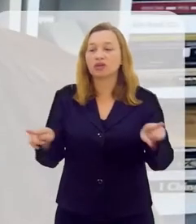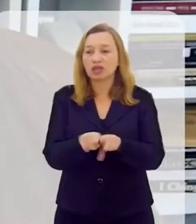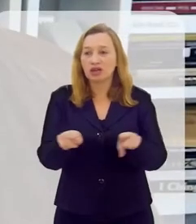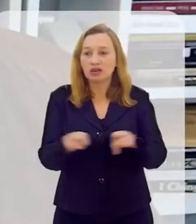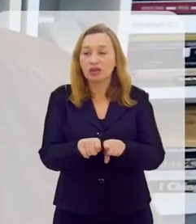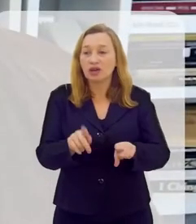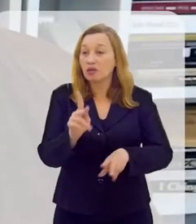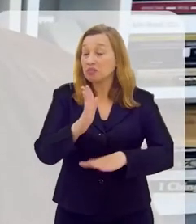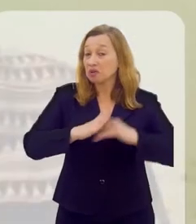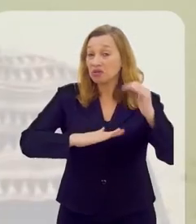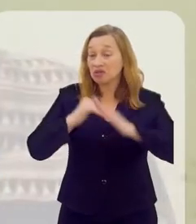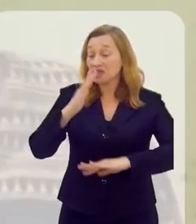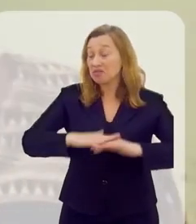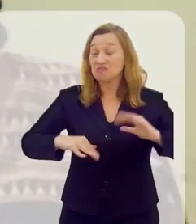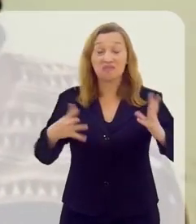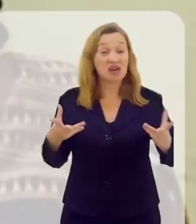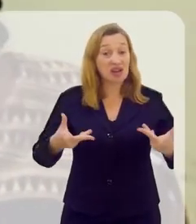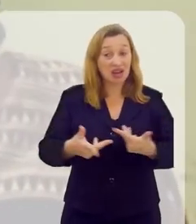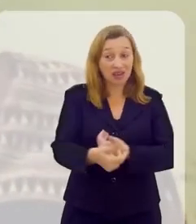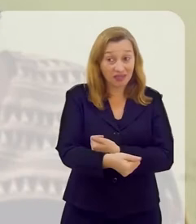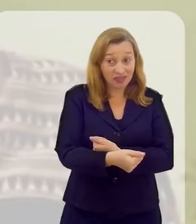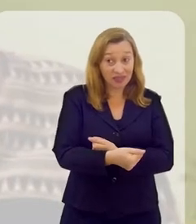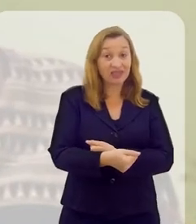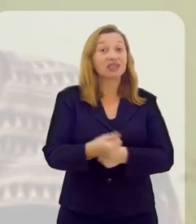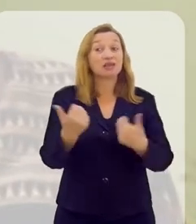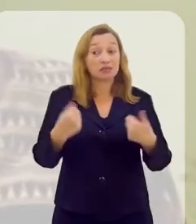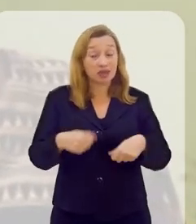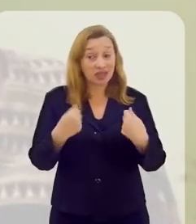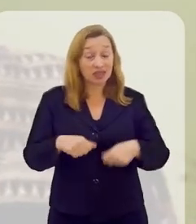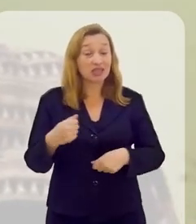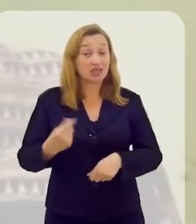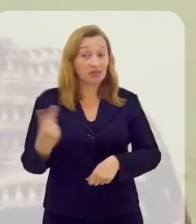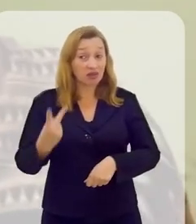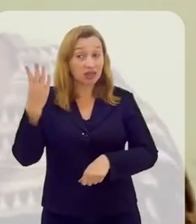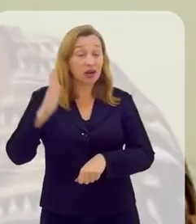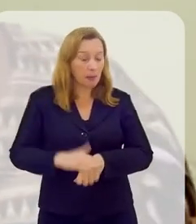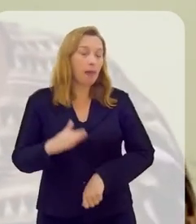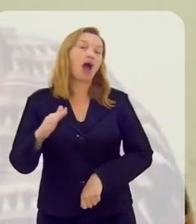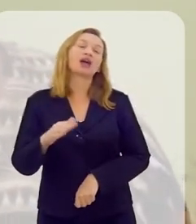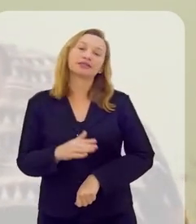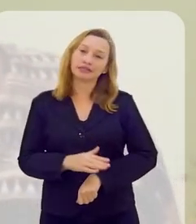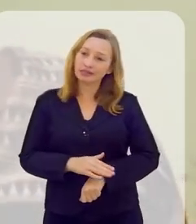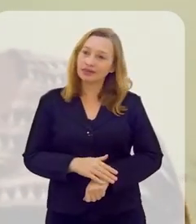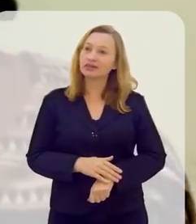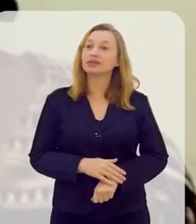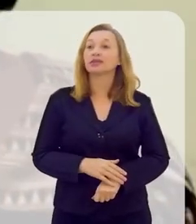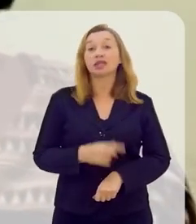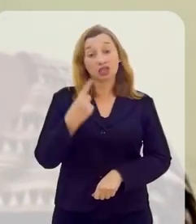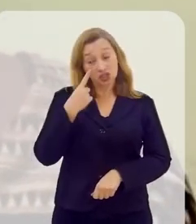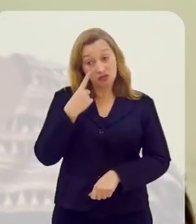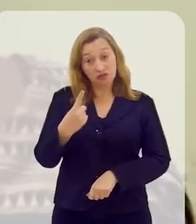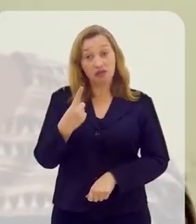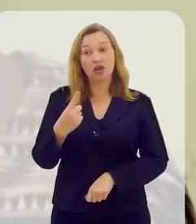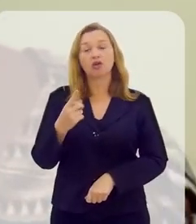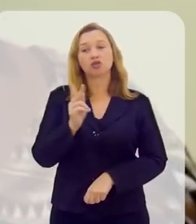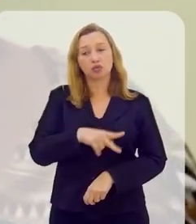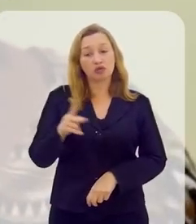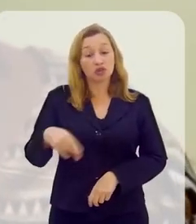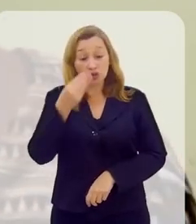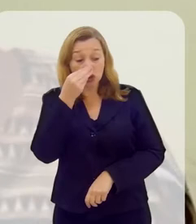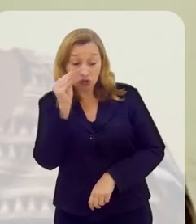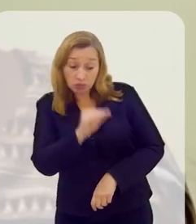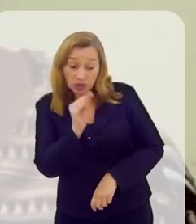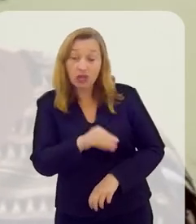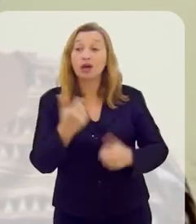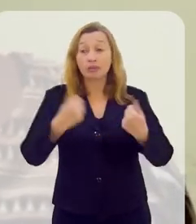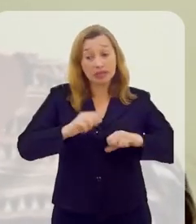uma profissão maravilhosa, né? Que deveria e deve ser mais valorizado, muito mais valorizado, que a gente vê os professores sendo